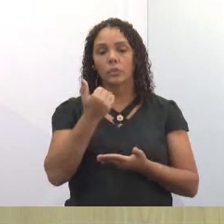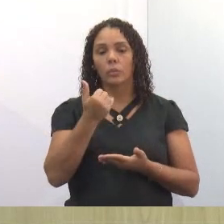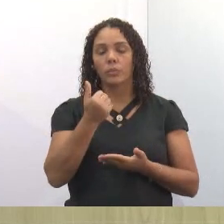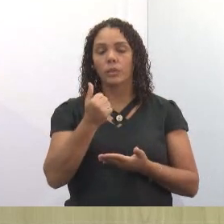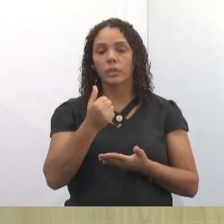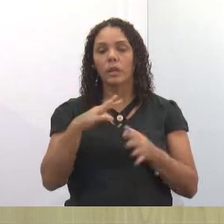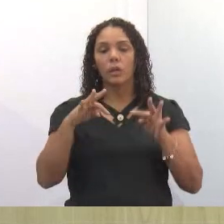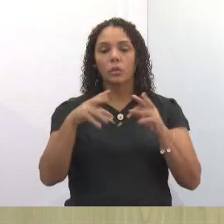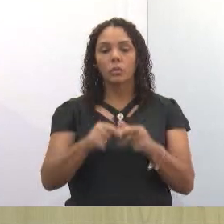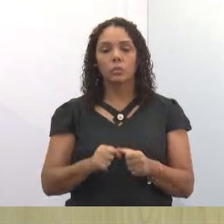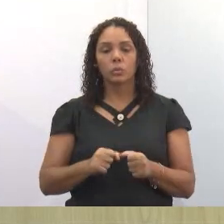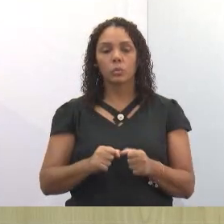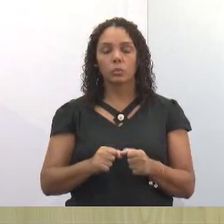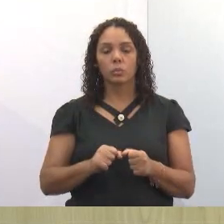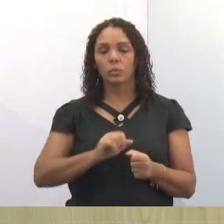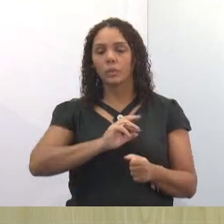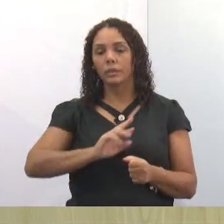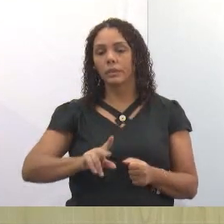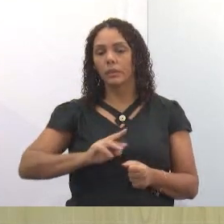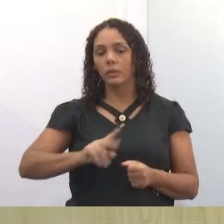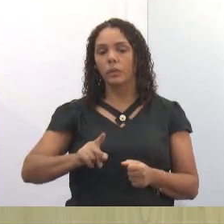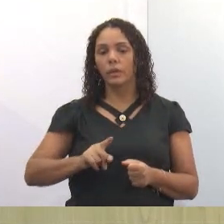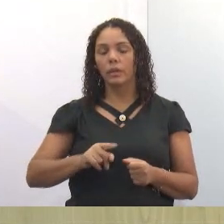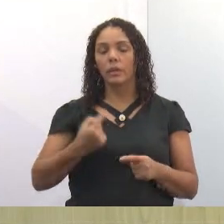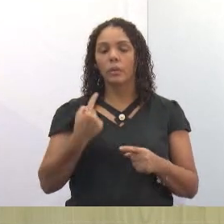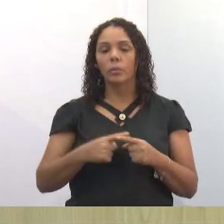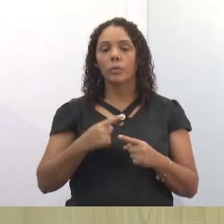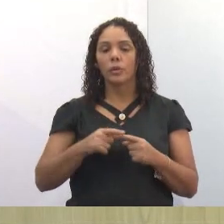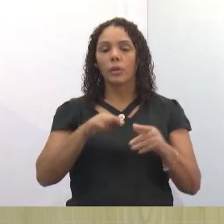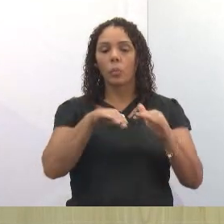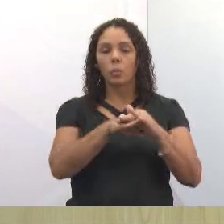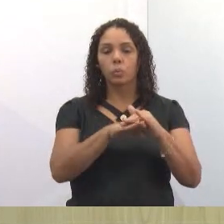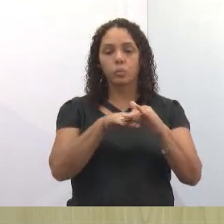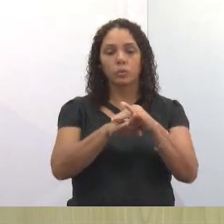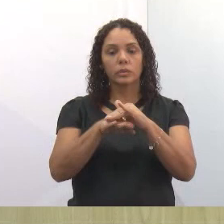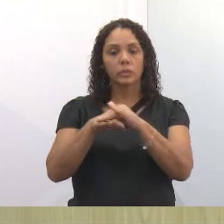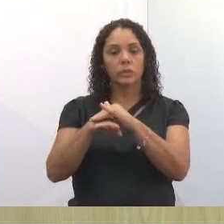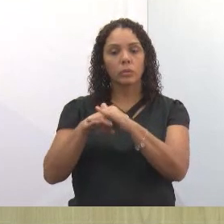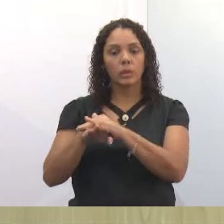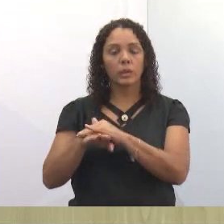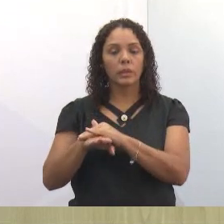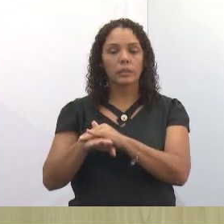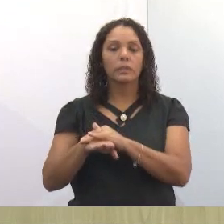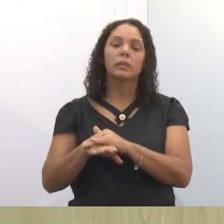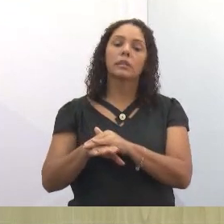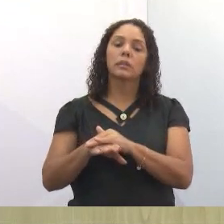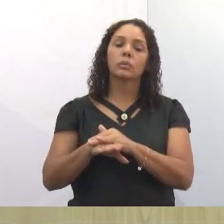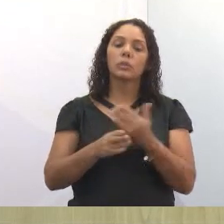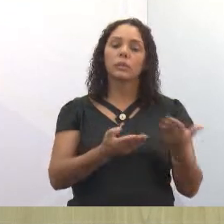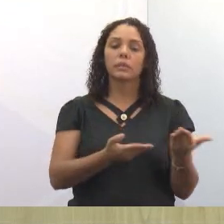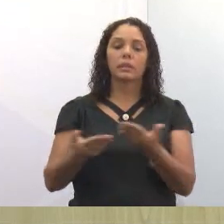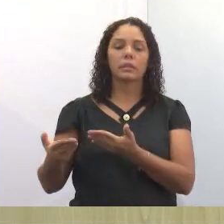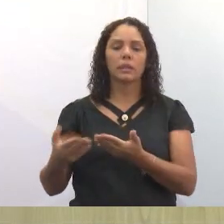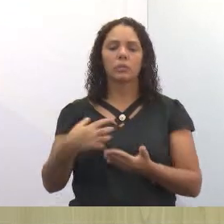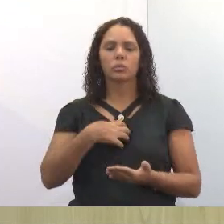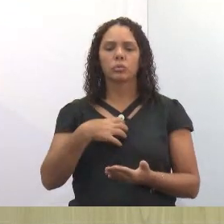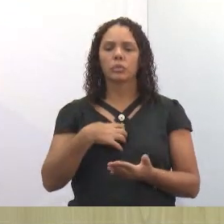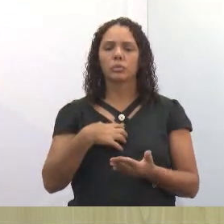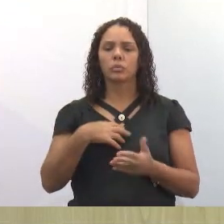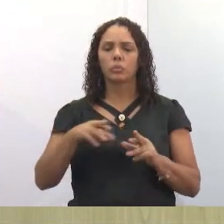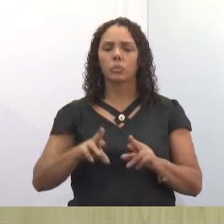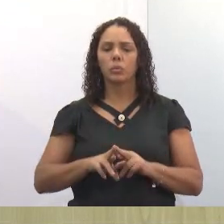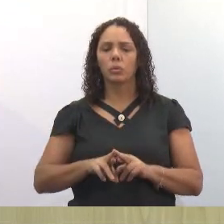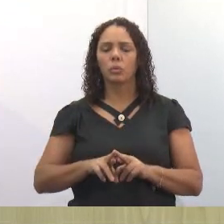se encontra estocada e tendo saídas de forma irregular?